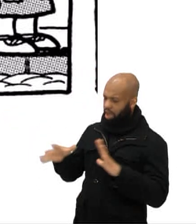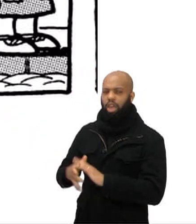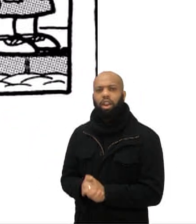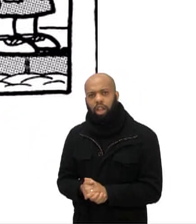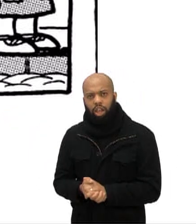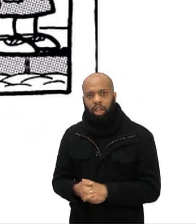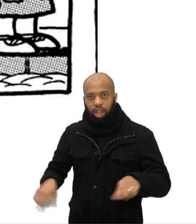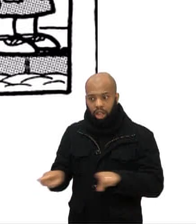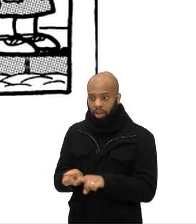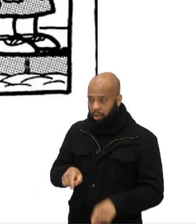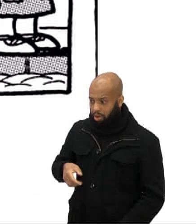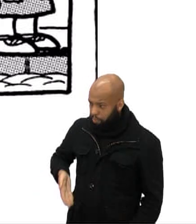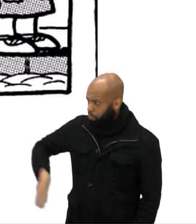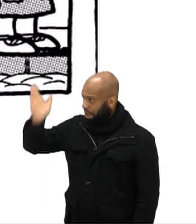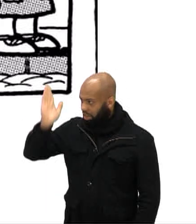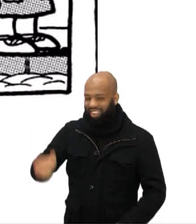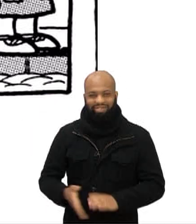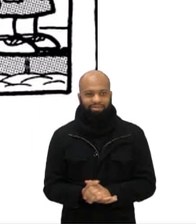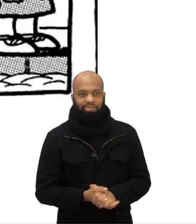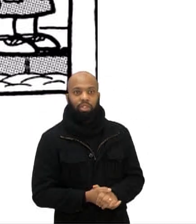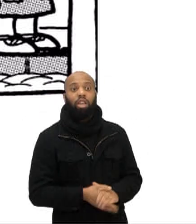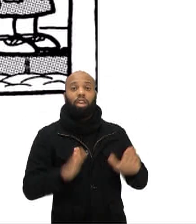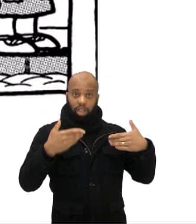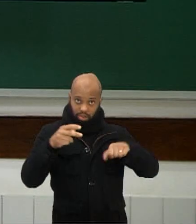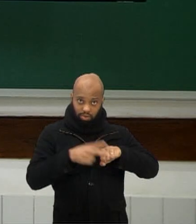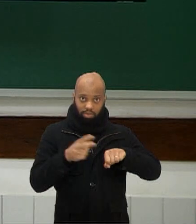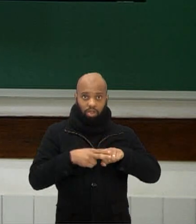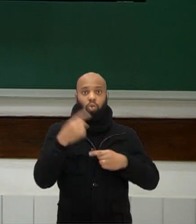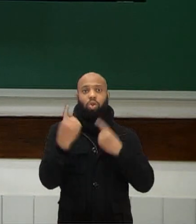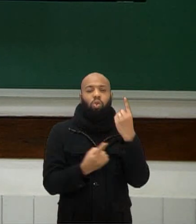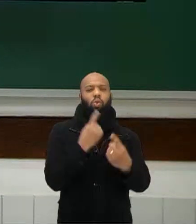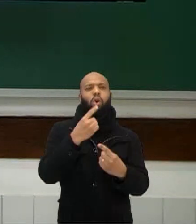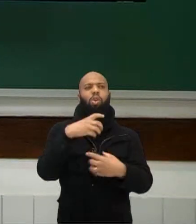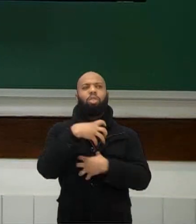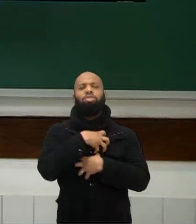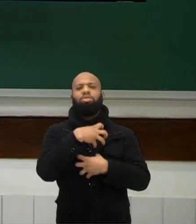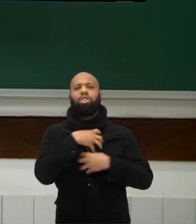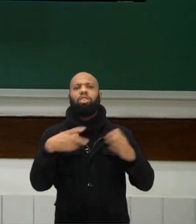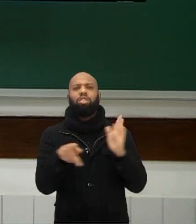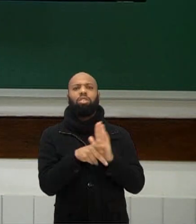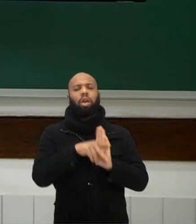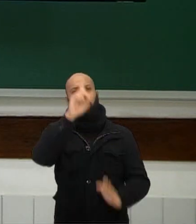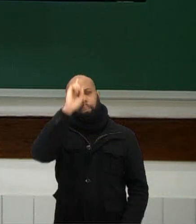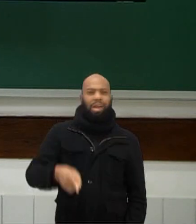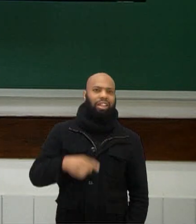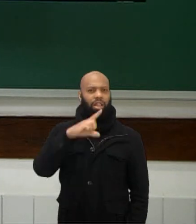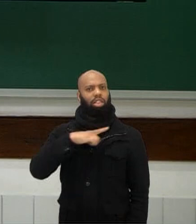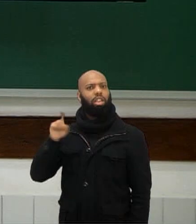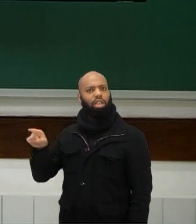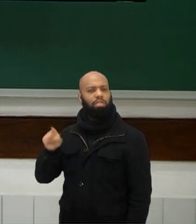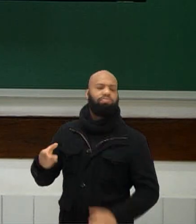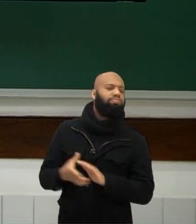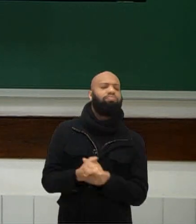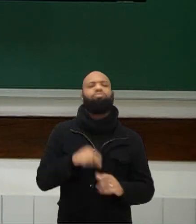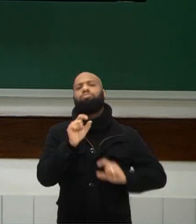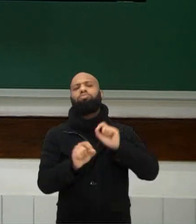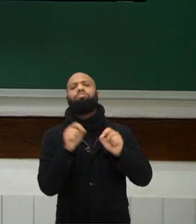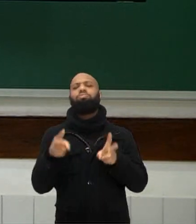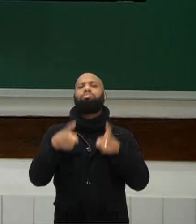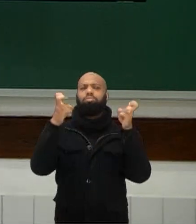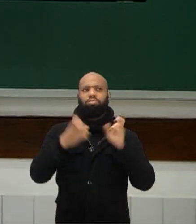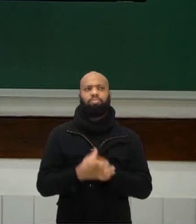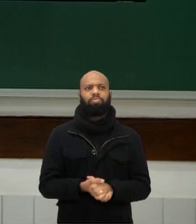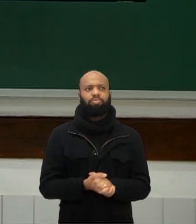o passar. Desses verbos ali, quais deles têm essa ideia de mandar alguém fazer